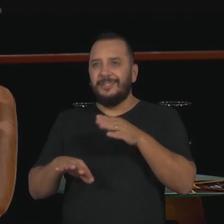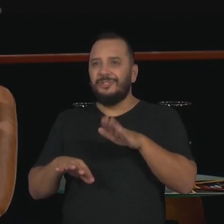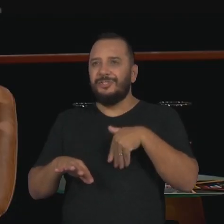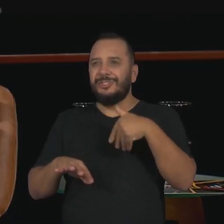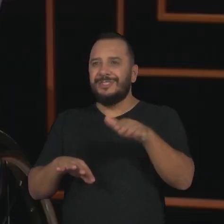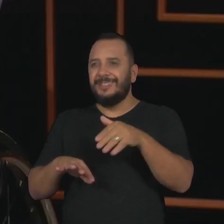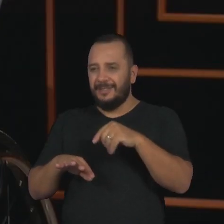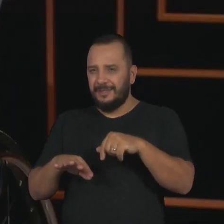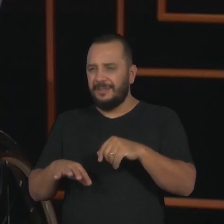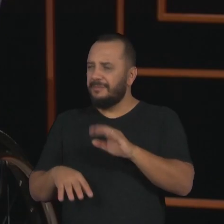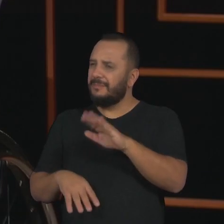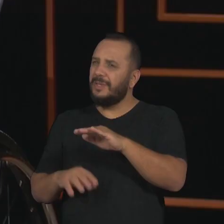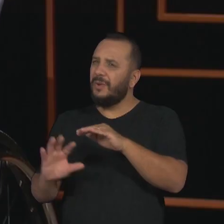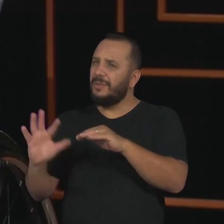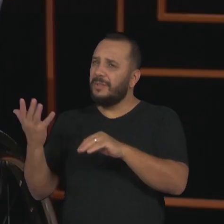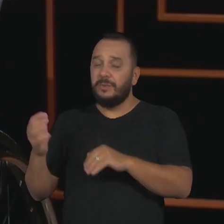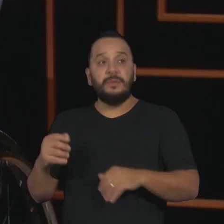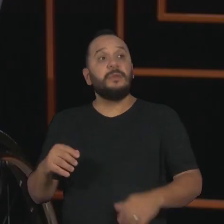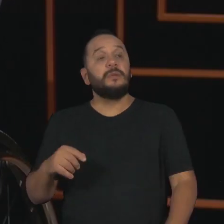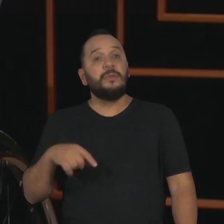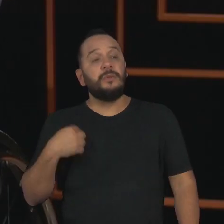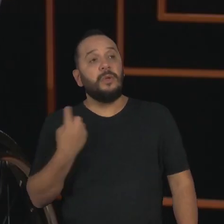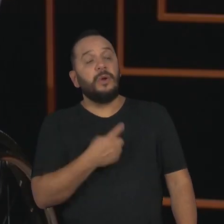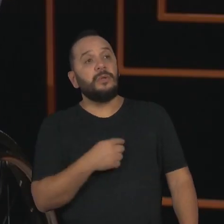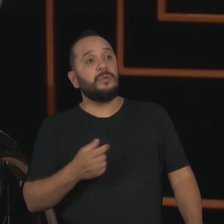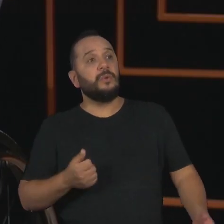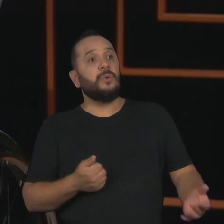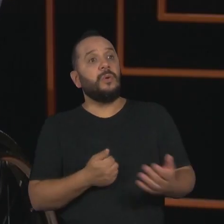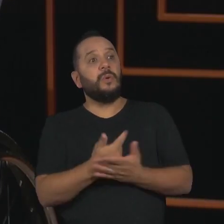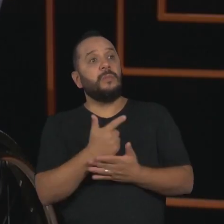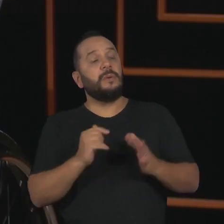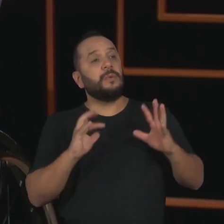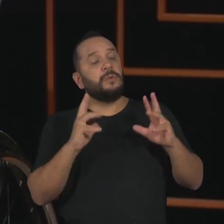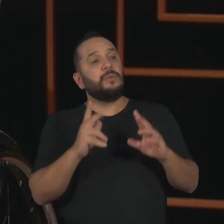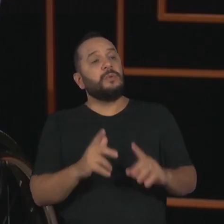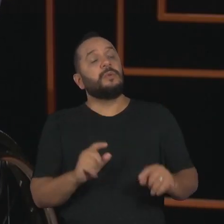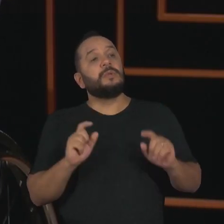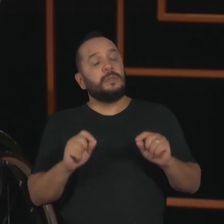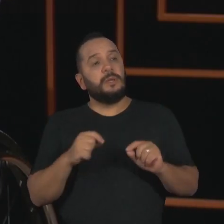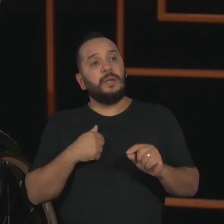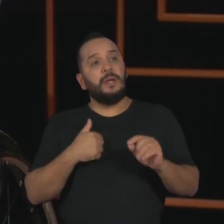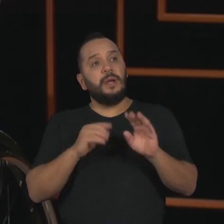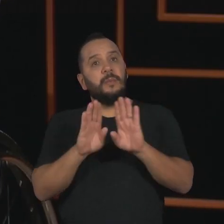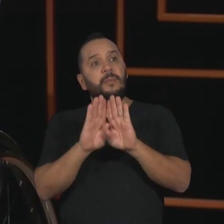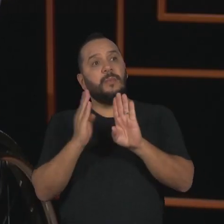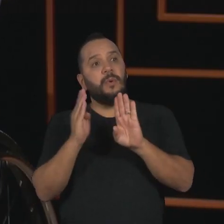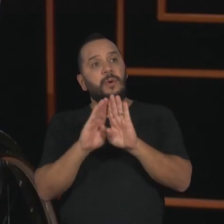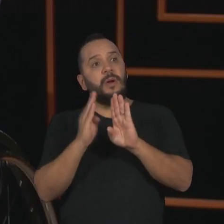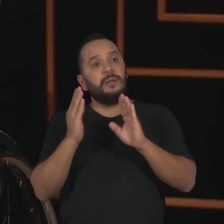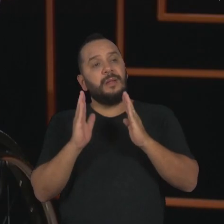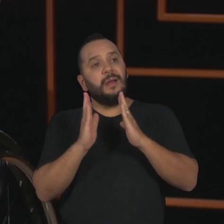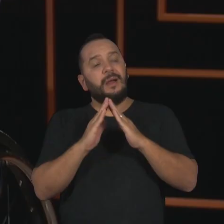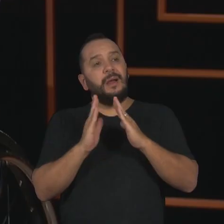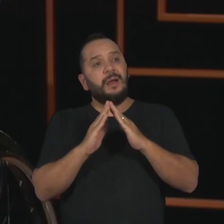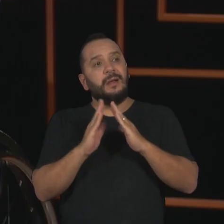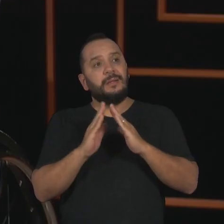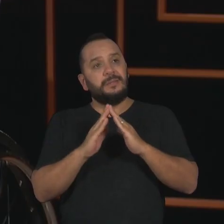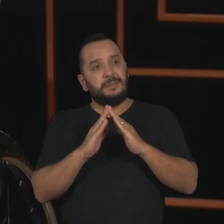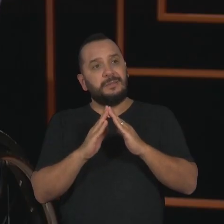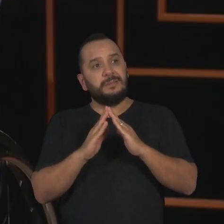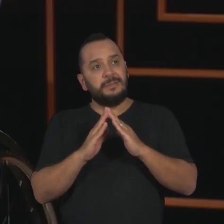ué, o que aconteceu? Ele falou, nós compramos todas as portas da casa